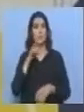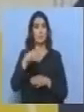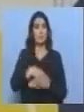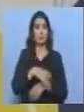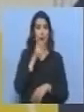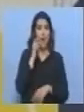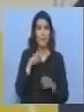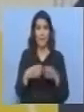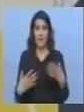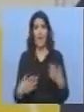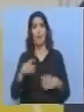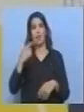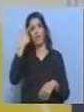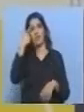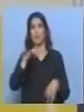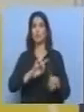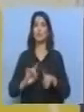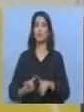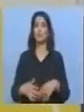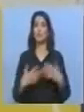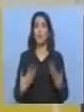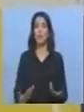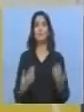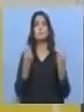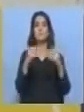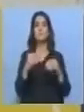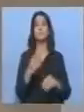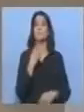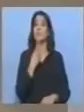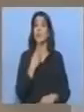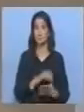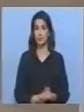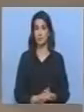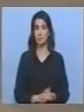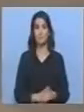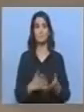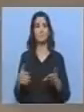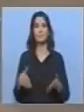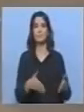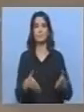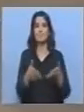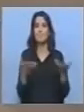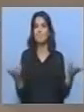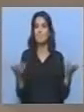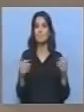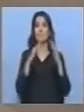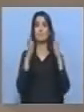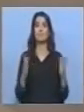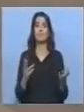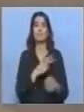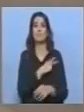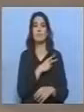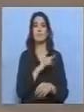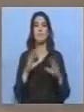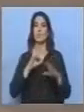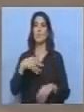que homens e muitas licenciaturas são agora dadas em inglês. Quais as estratégias destes estabelecimentos num mundo